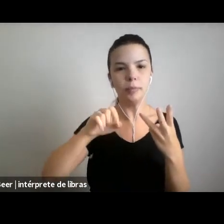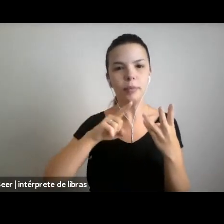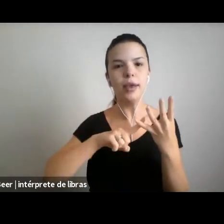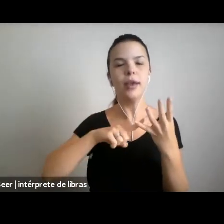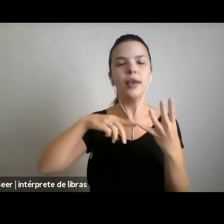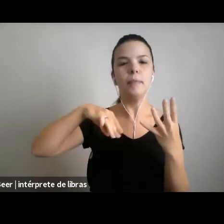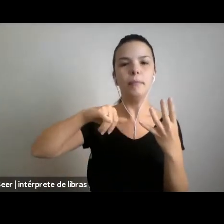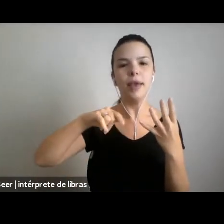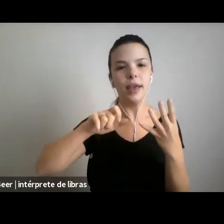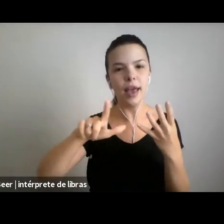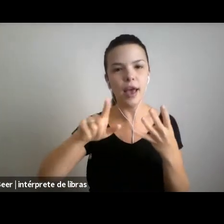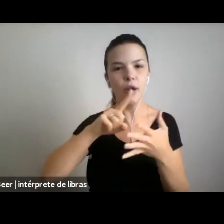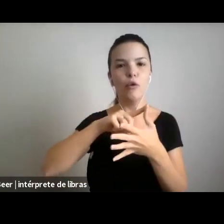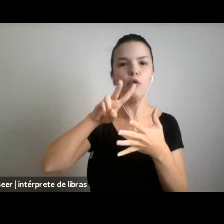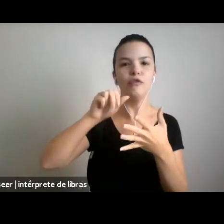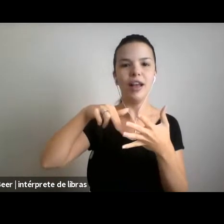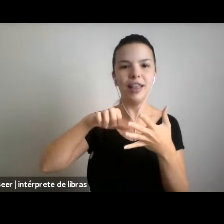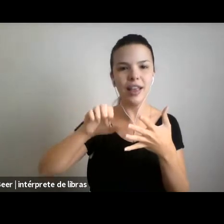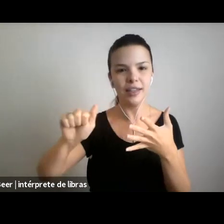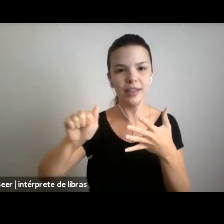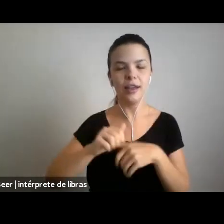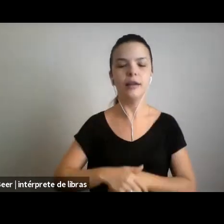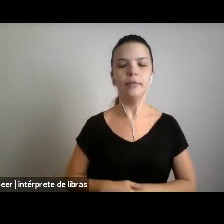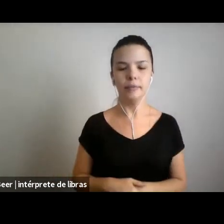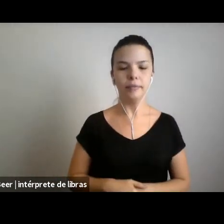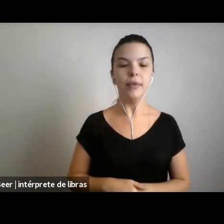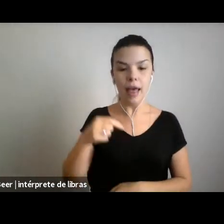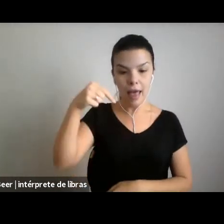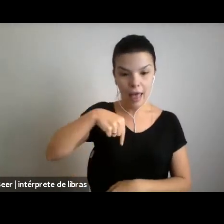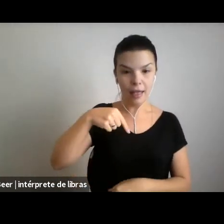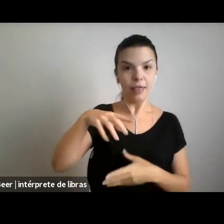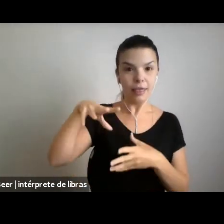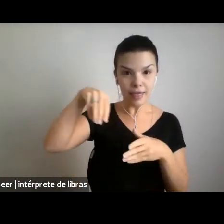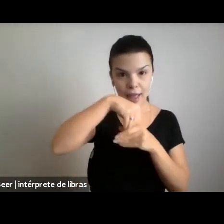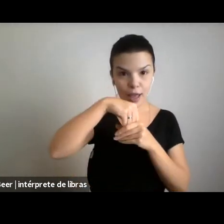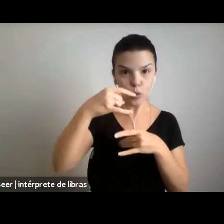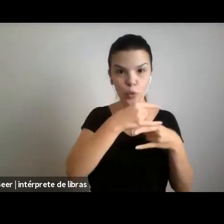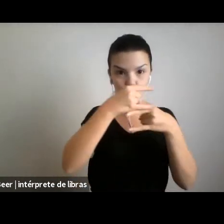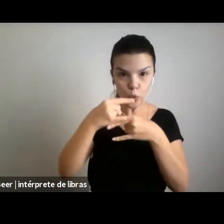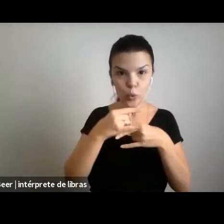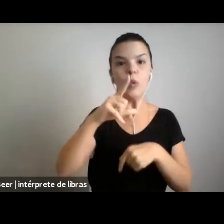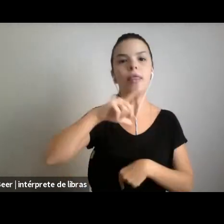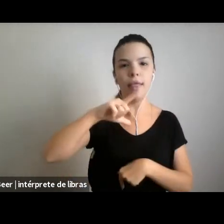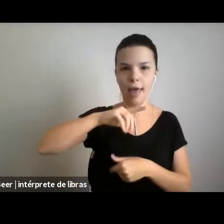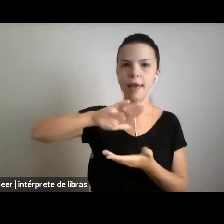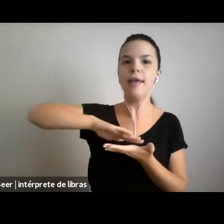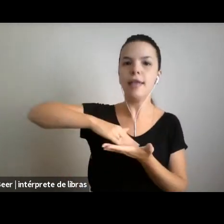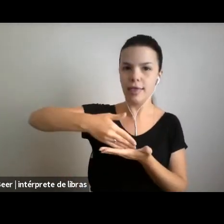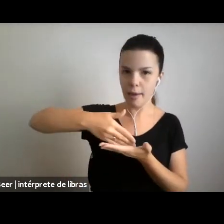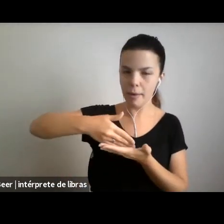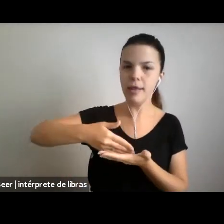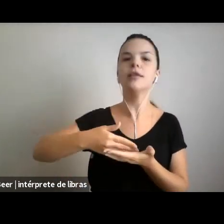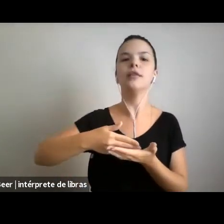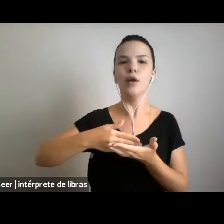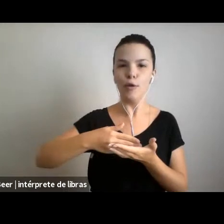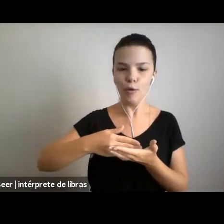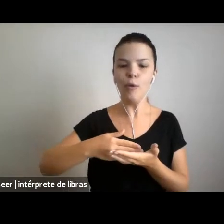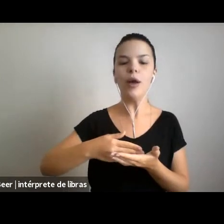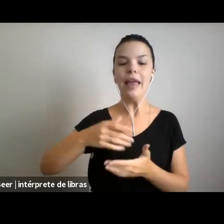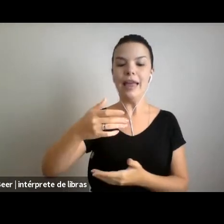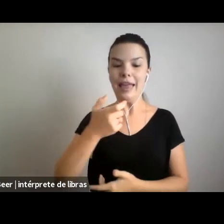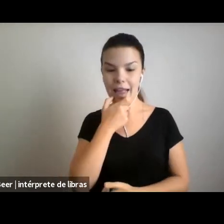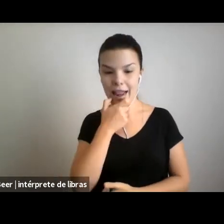Vanessa. Essa atividade dentro do Zoom conta com interpretação simultânea entre inglês, português e